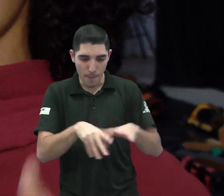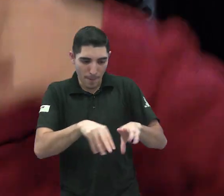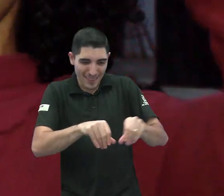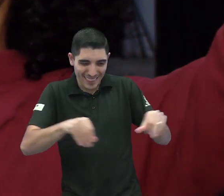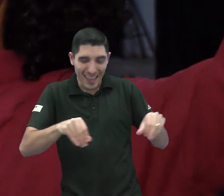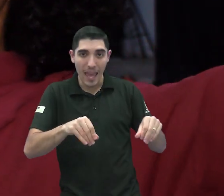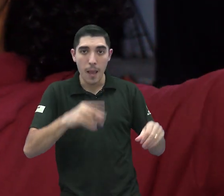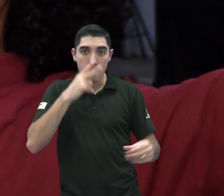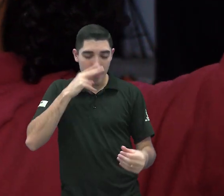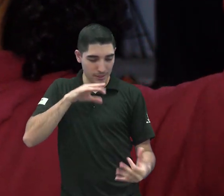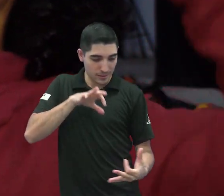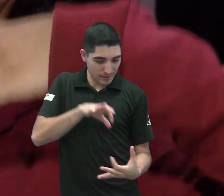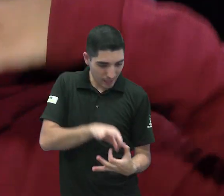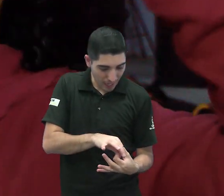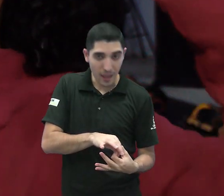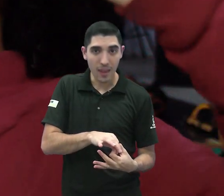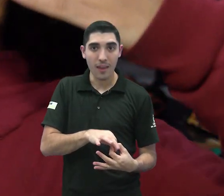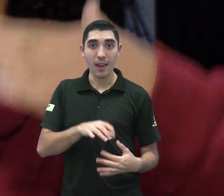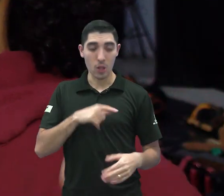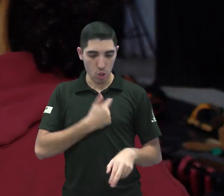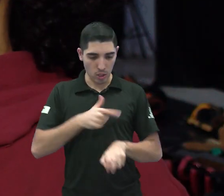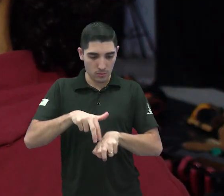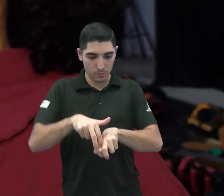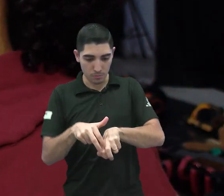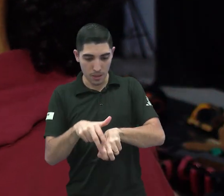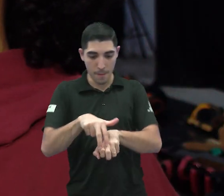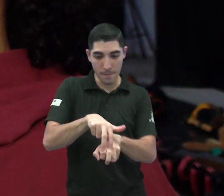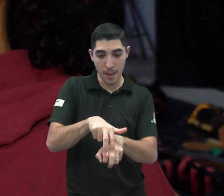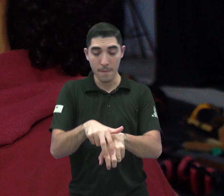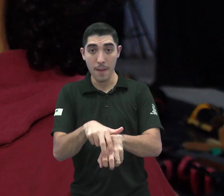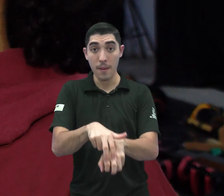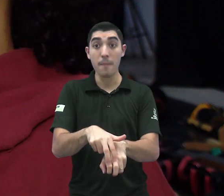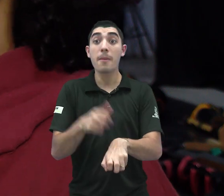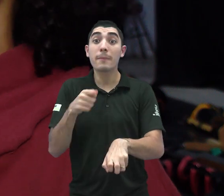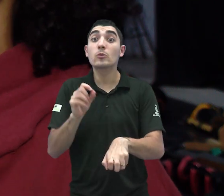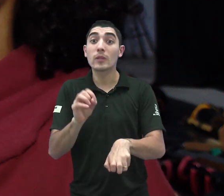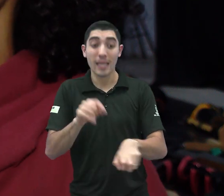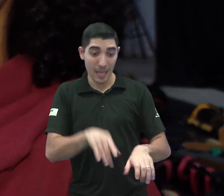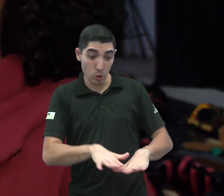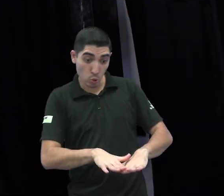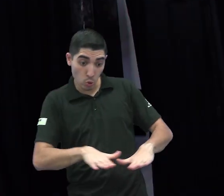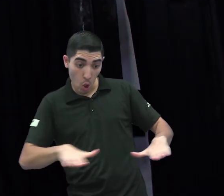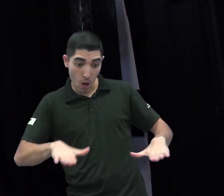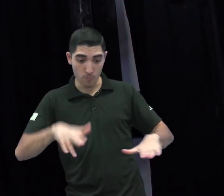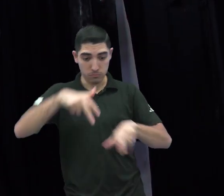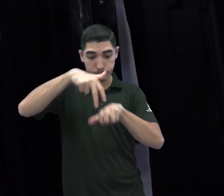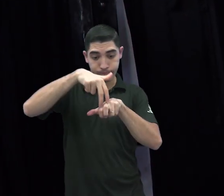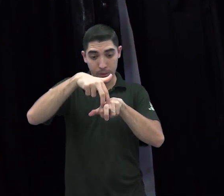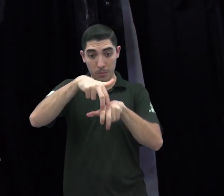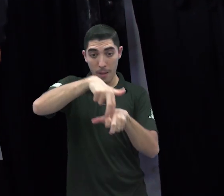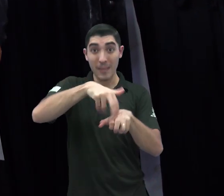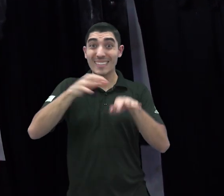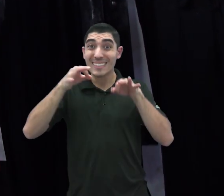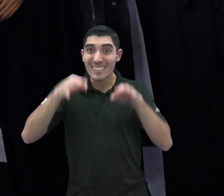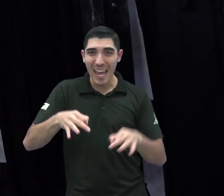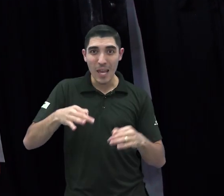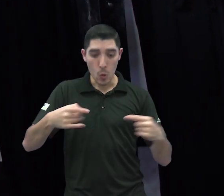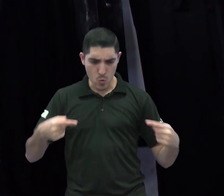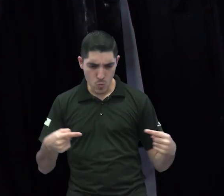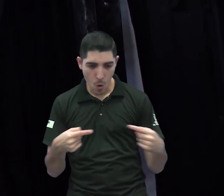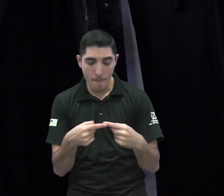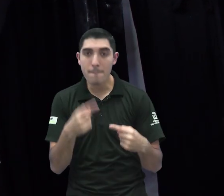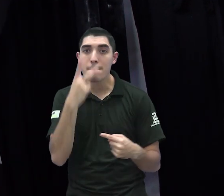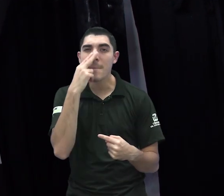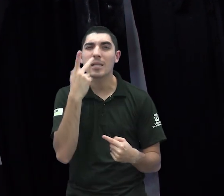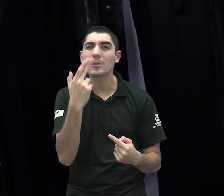perna de pau, por mais que nos deixe distantes do chão, para caminhar na perna de pau, a gente tem que ter uma forte conexão com o solo. Então, eu acho que é como se